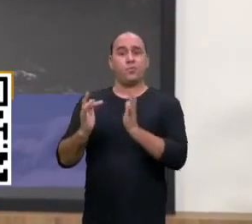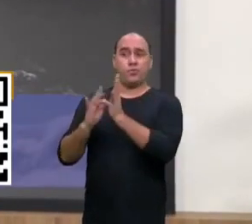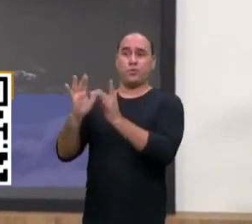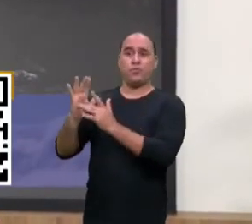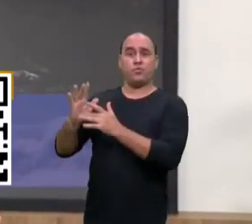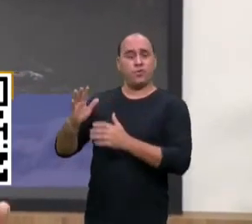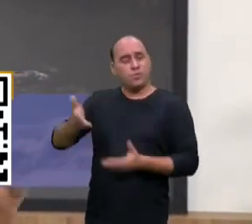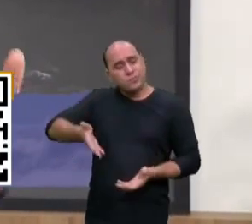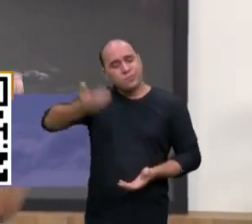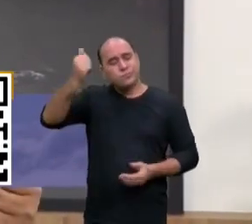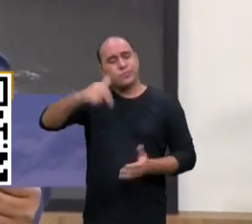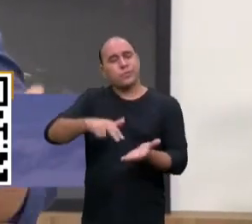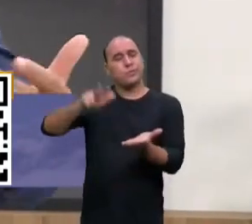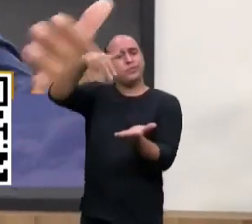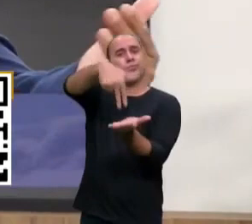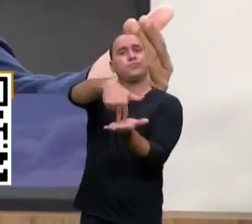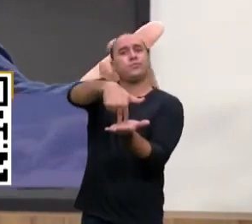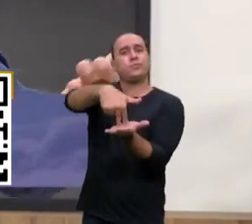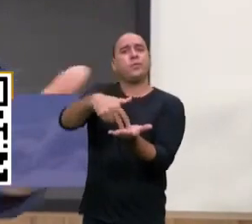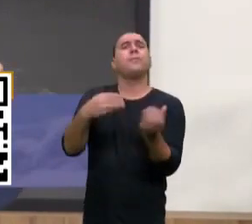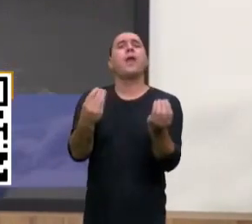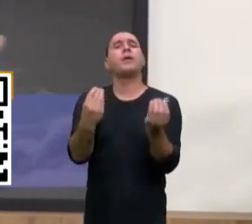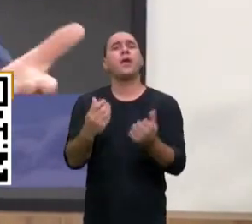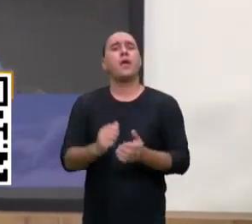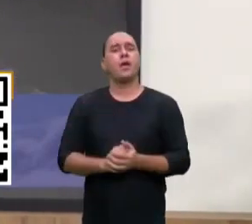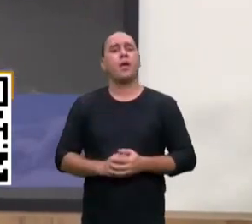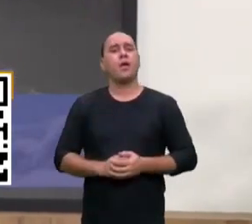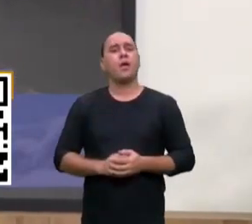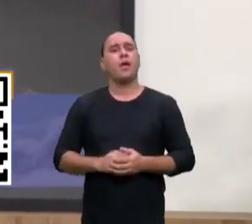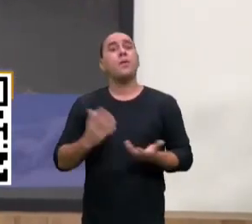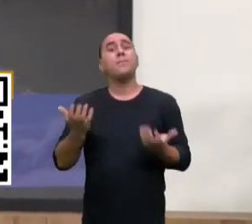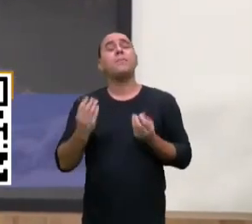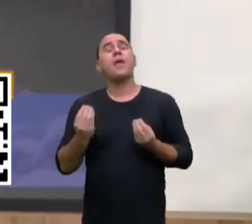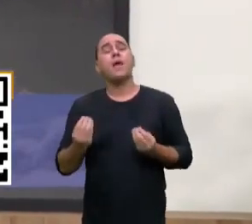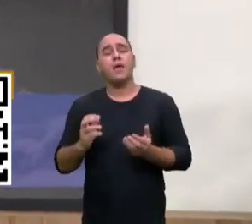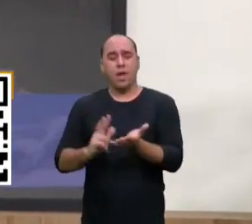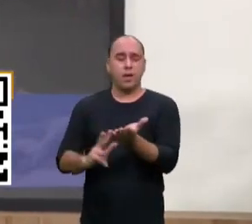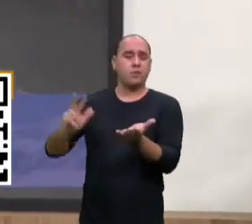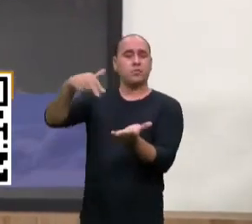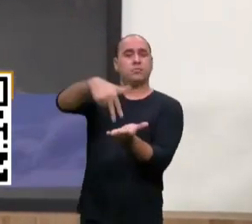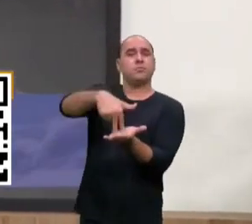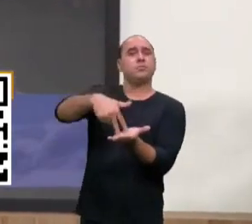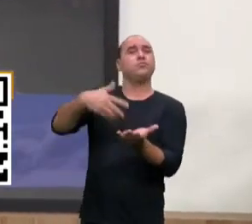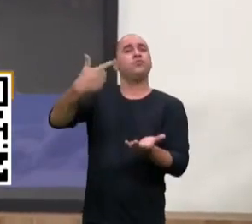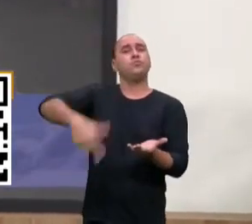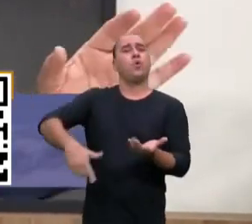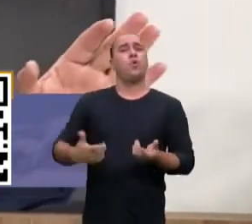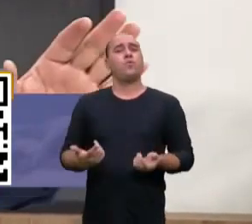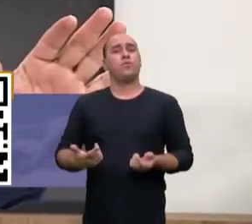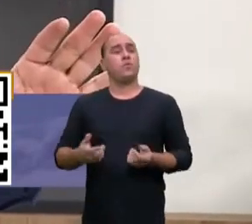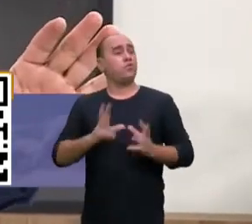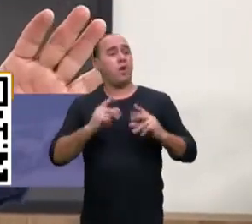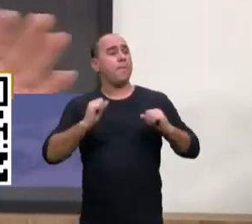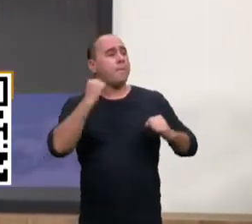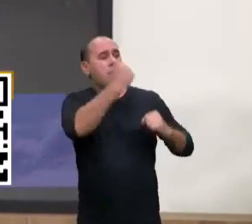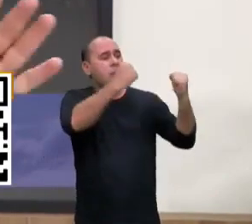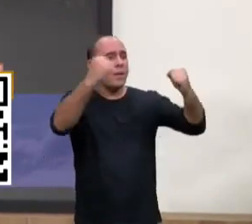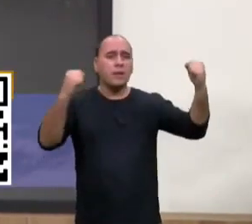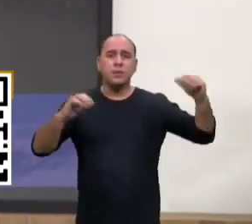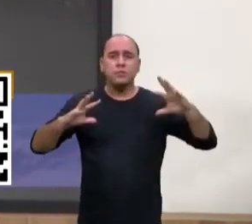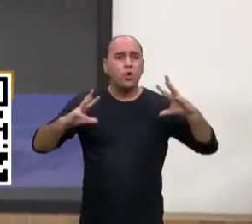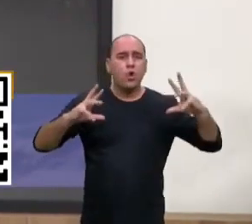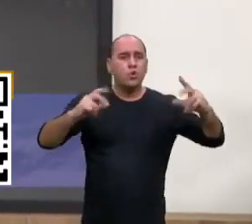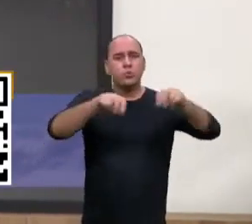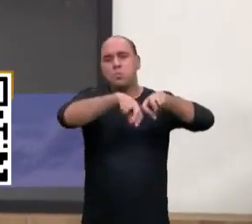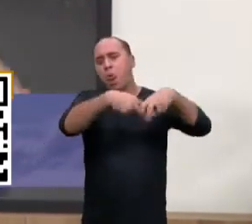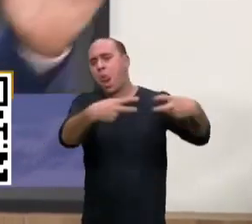o Terra porque se a pessoa que morre já vai pro seu devido lugar para que registrar as pessoas não precisa é só matar todo mundo né